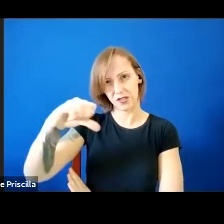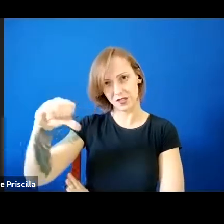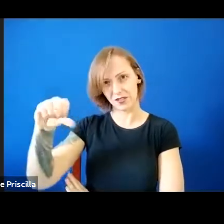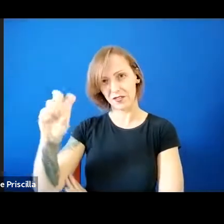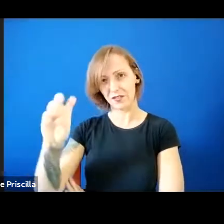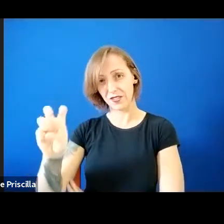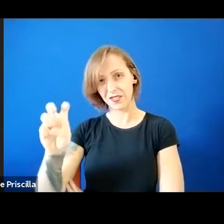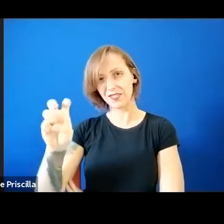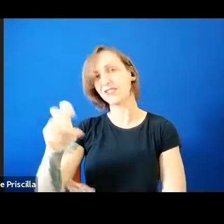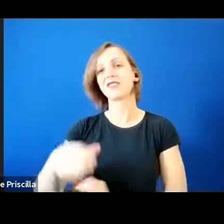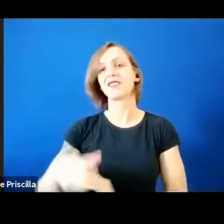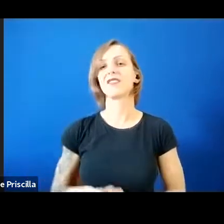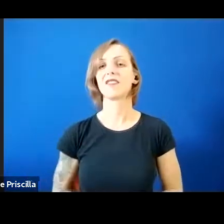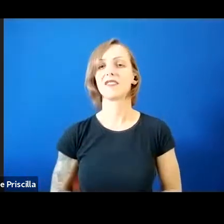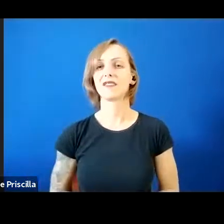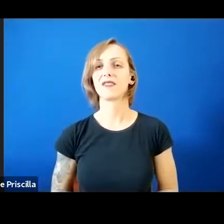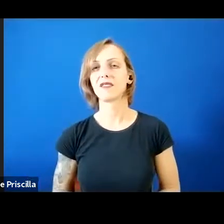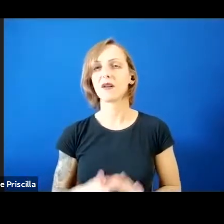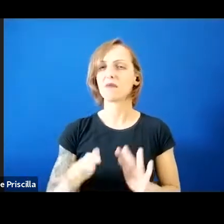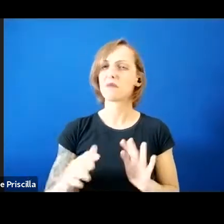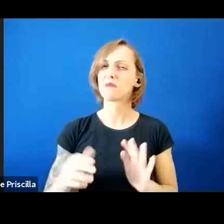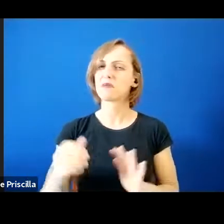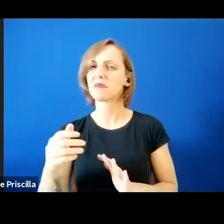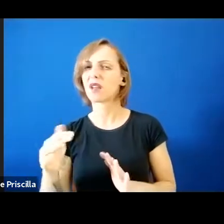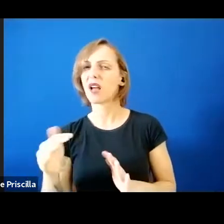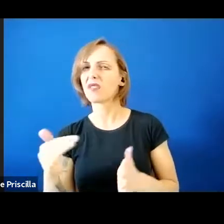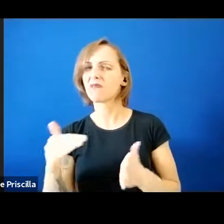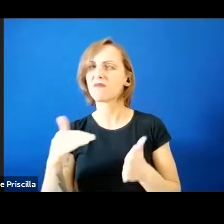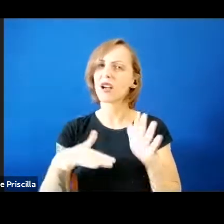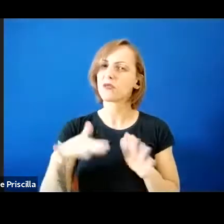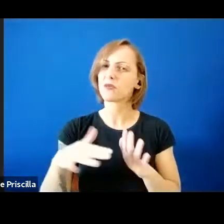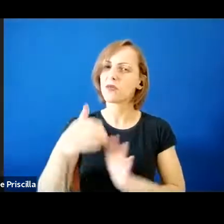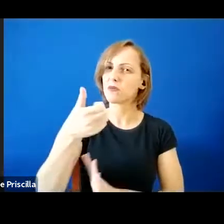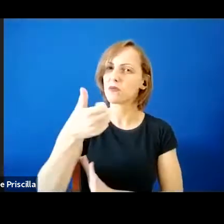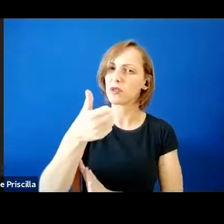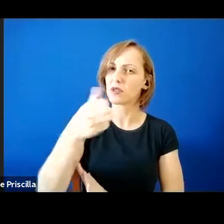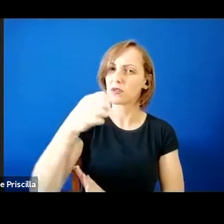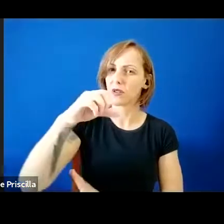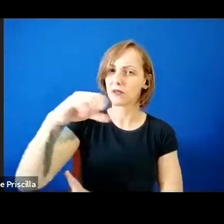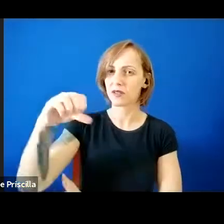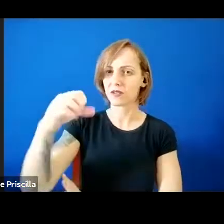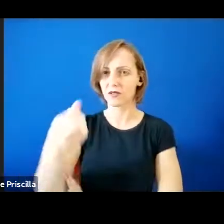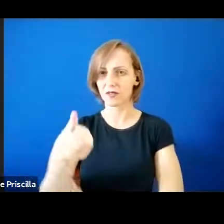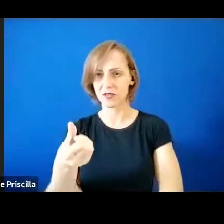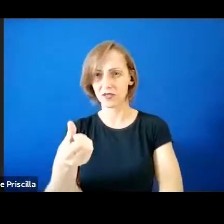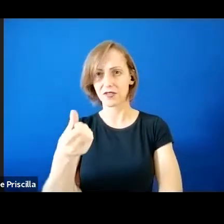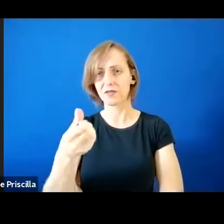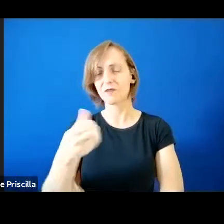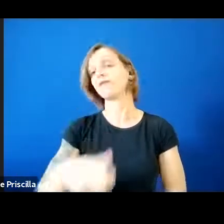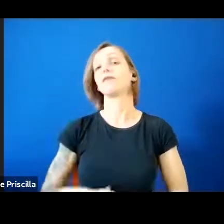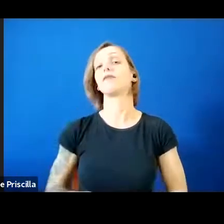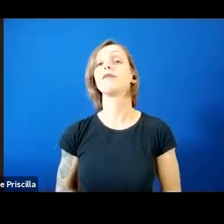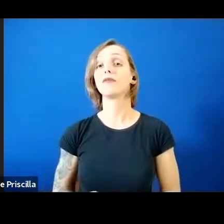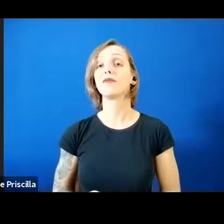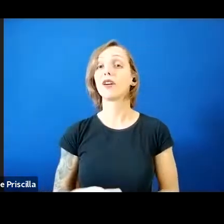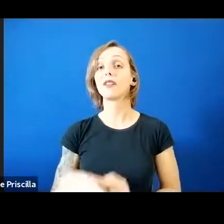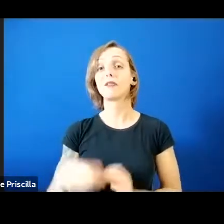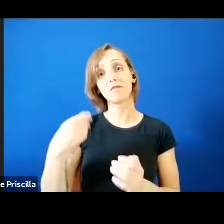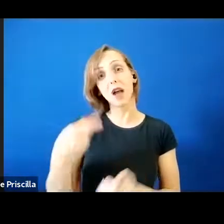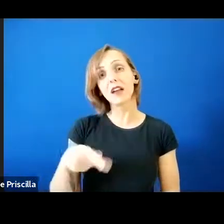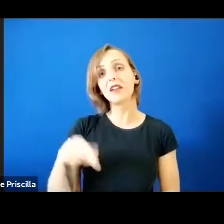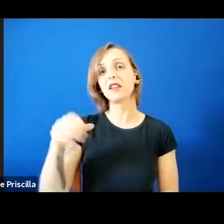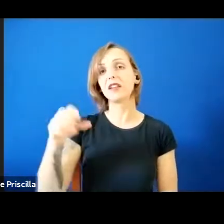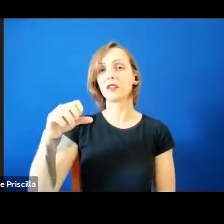de 95 e início de 96. Então, foi através de uma grande seca que ocorreu aqui no Rio Grande do Sul que